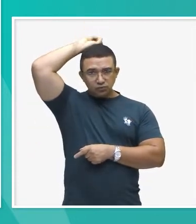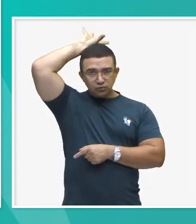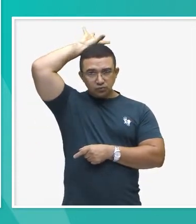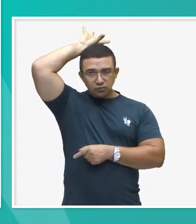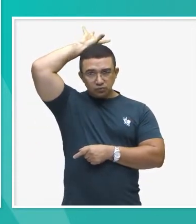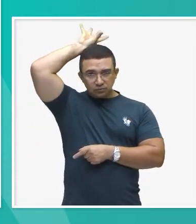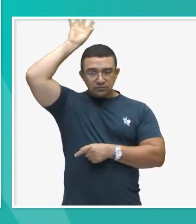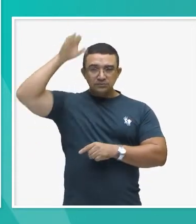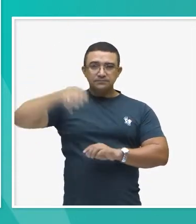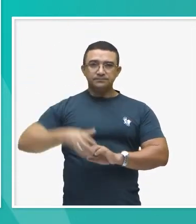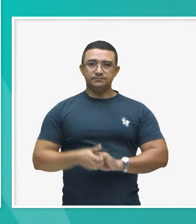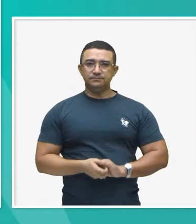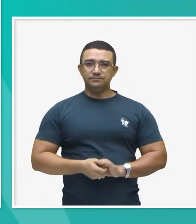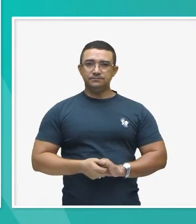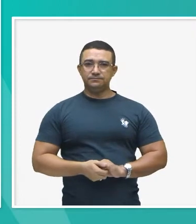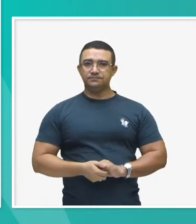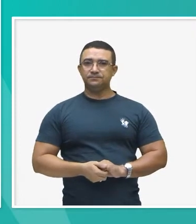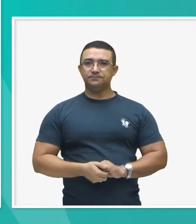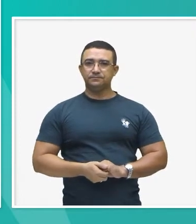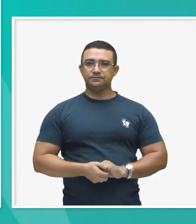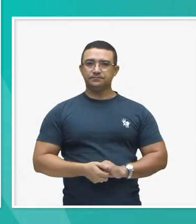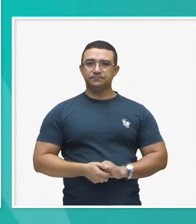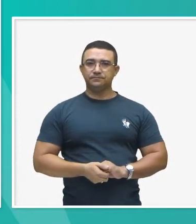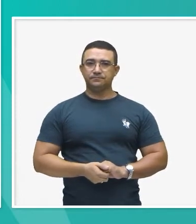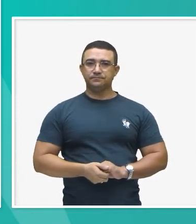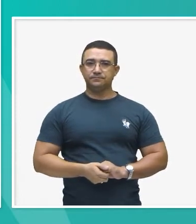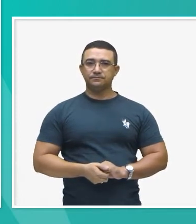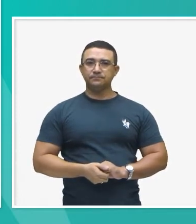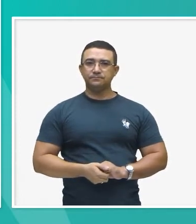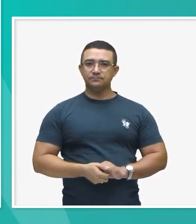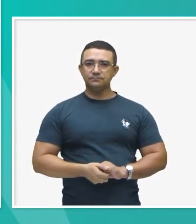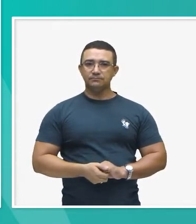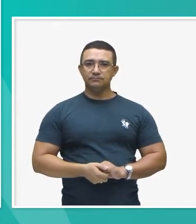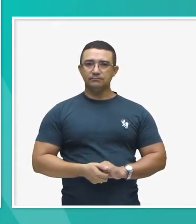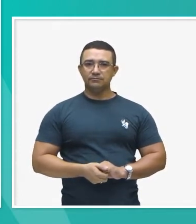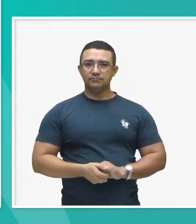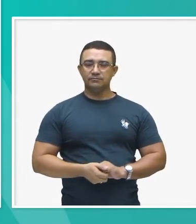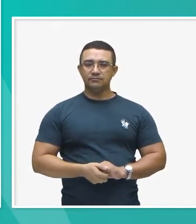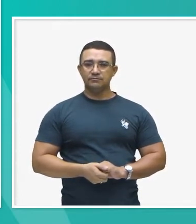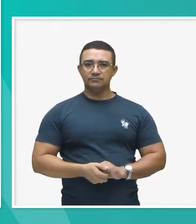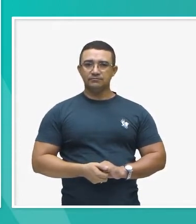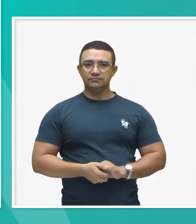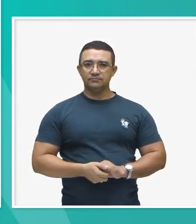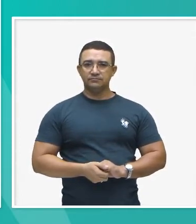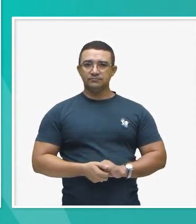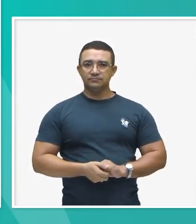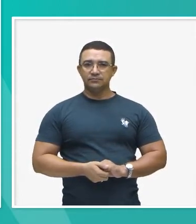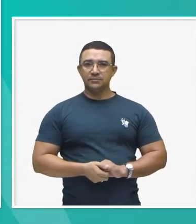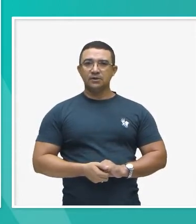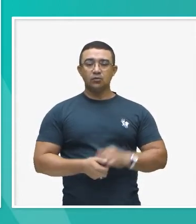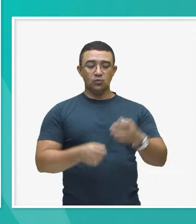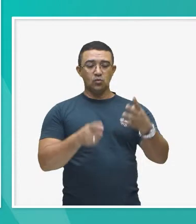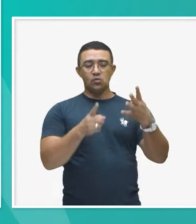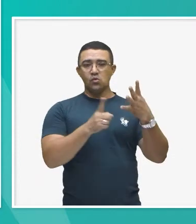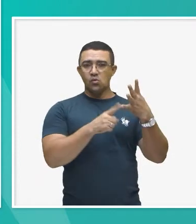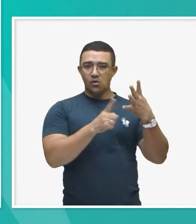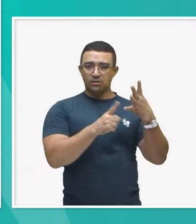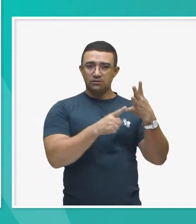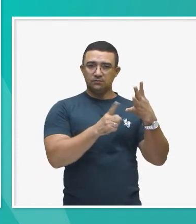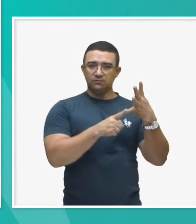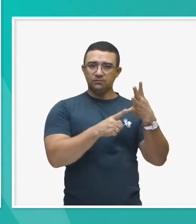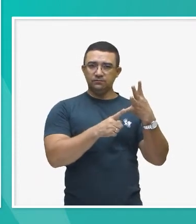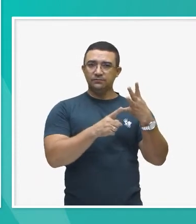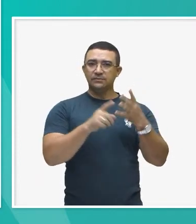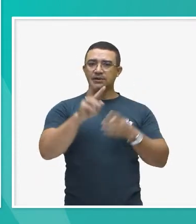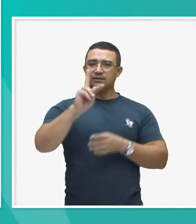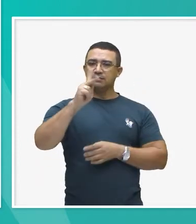que o Solomon e a Victoria conseguiram, né, conscientizar aqueles navios ali pesqueiros que aquilo é muito ruim para o